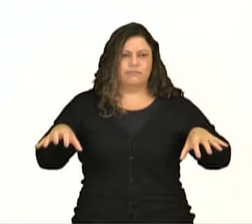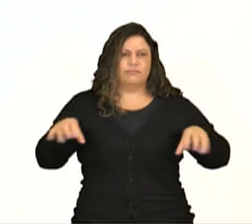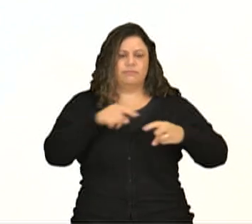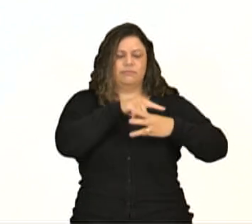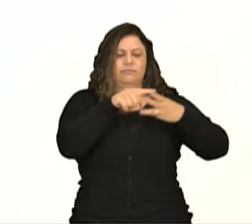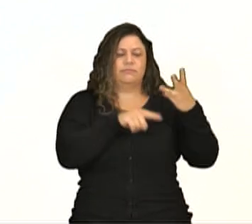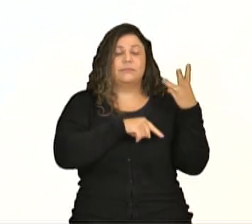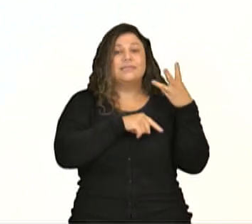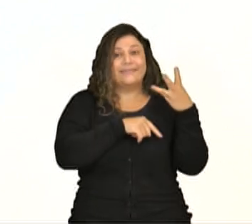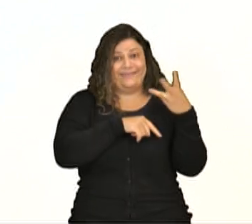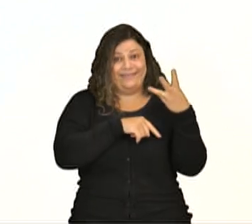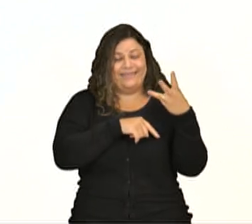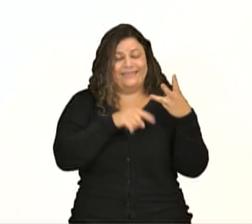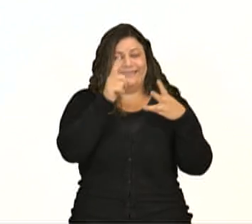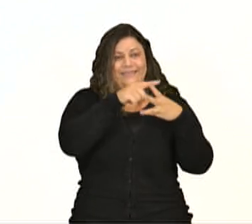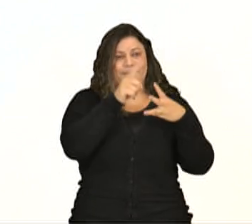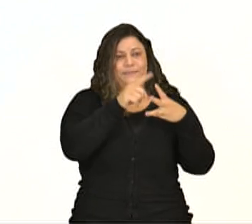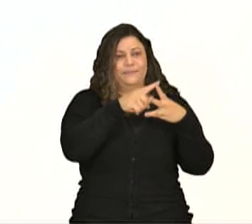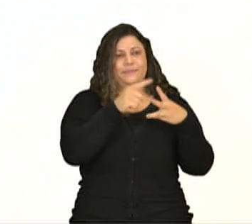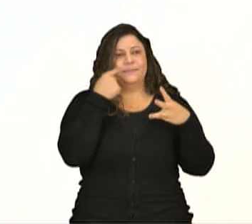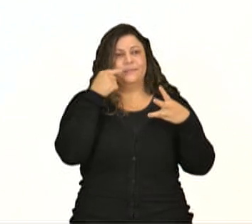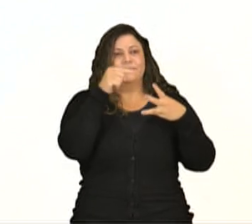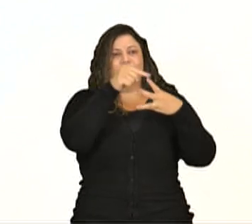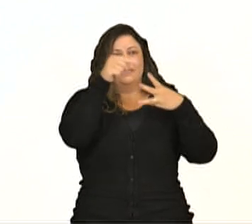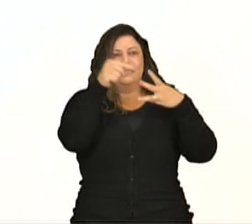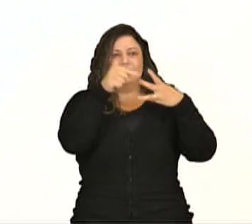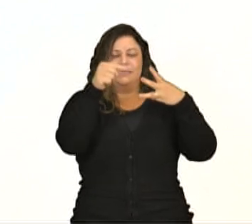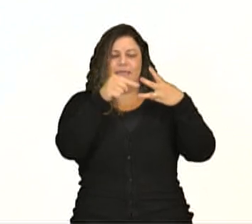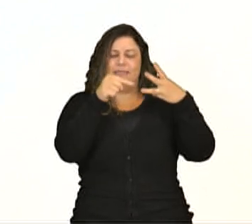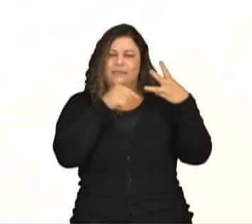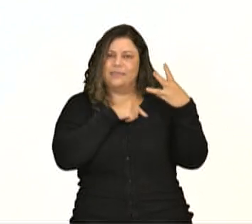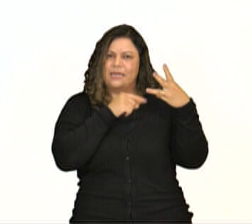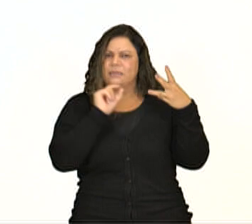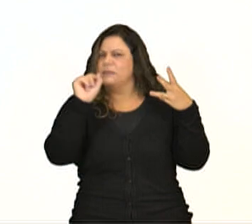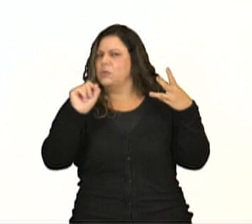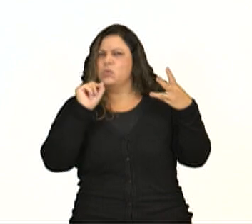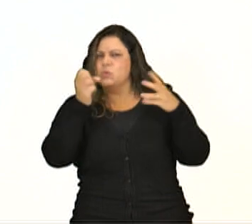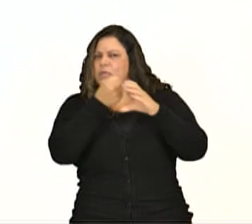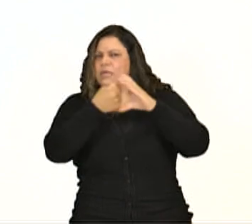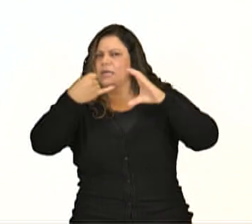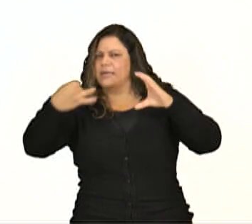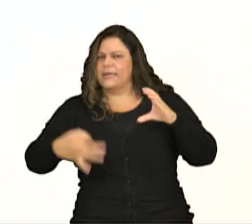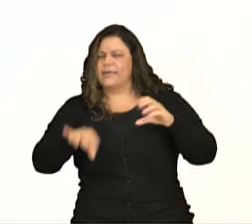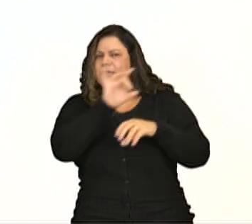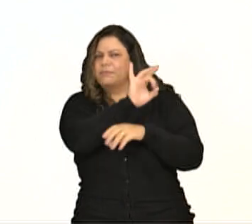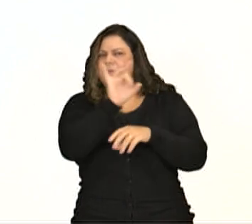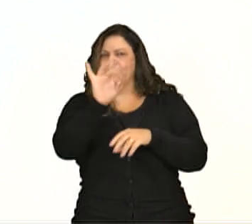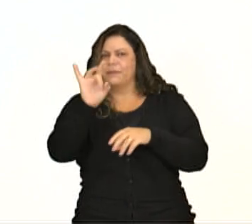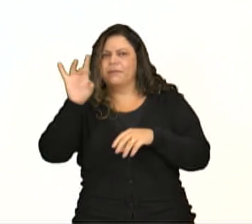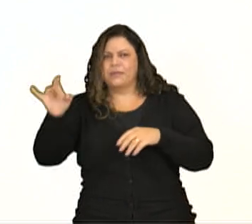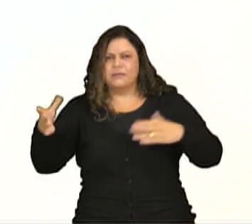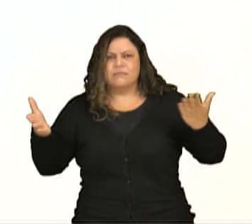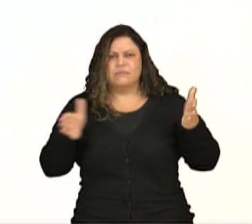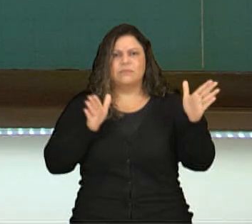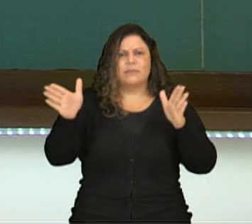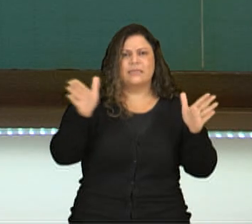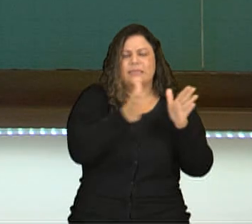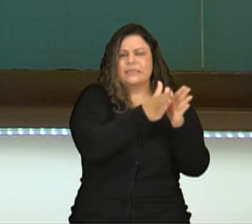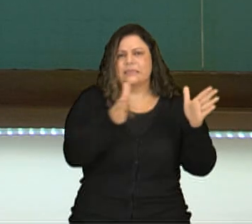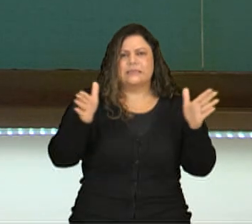3 períodos, Trecento, Quattrocento e Cinquecento. O que caracteriza cada uma dessas